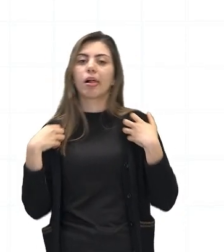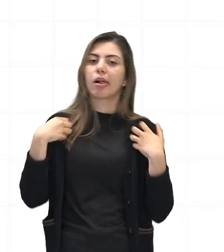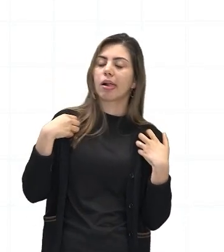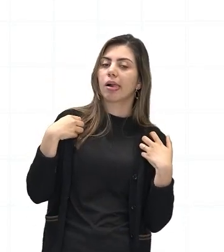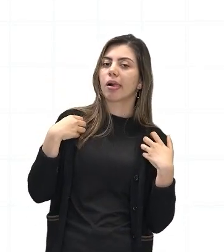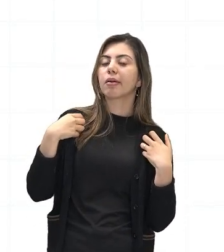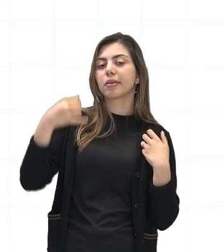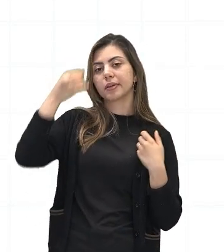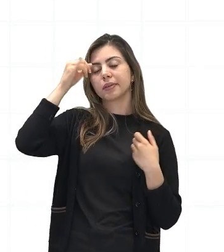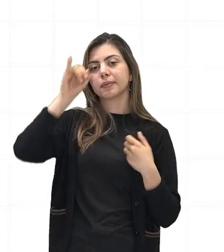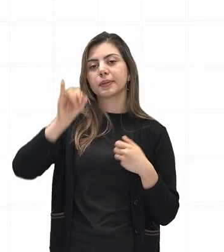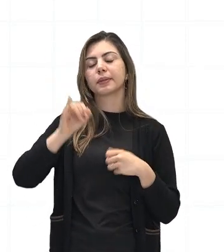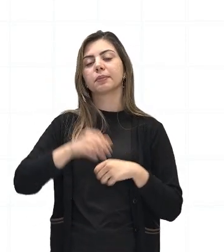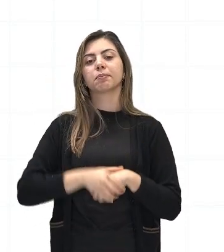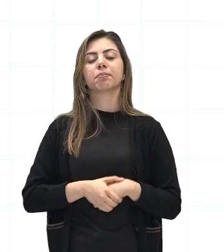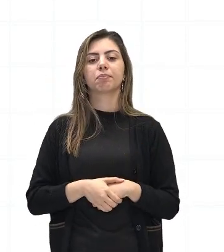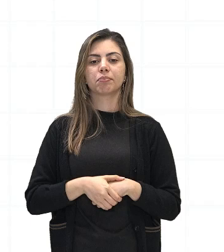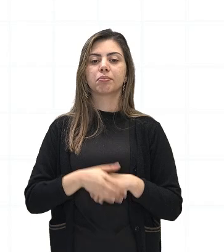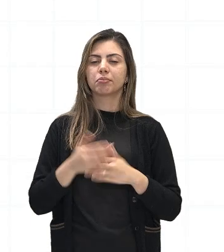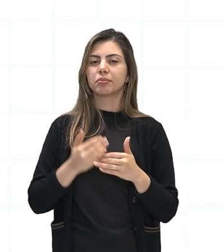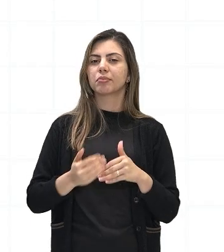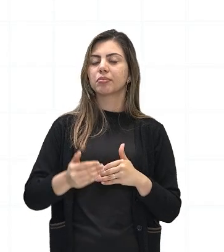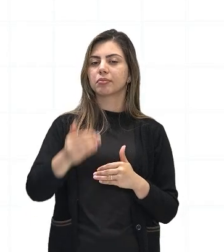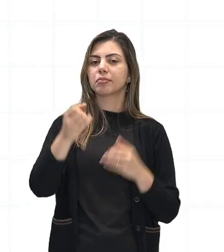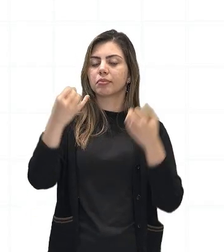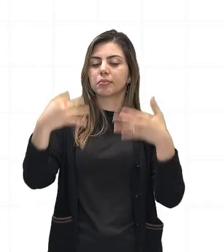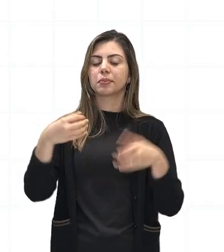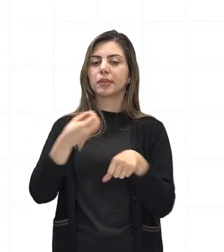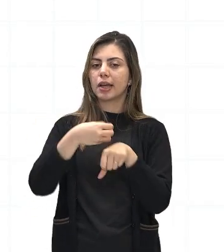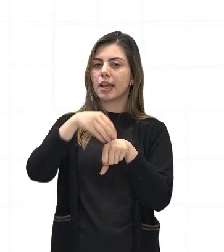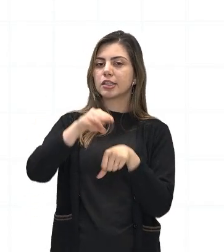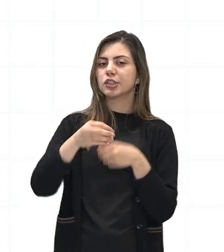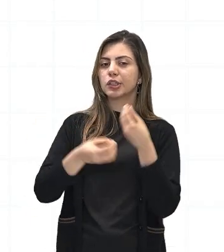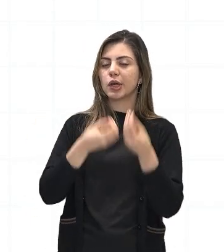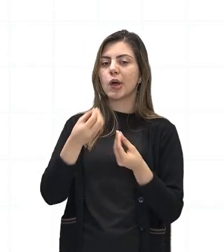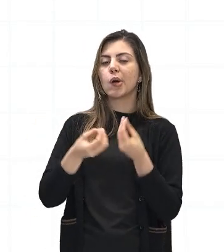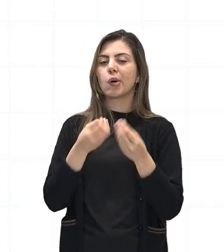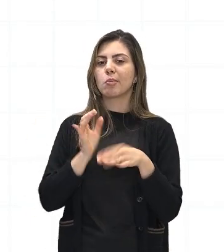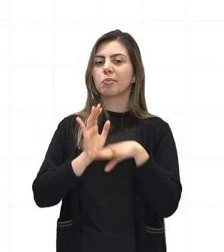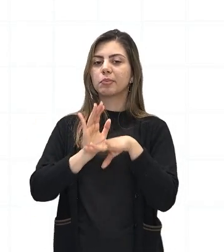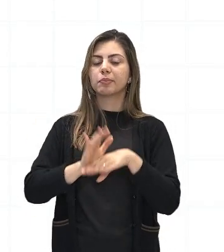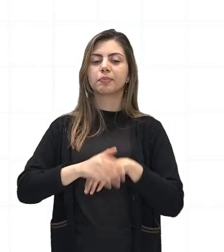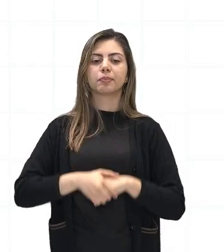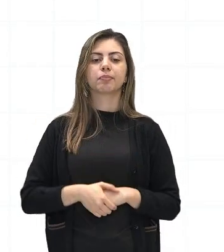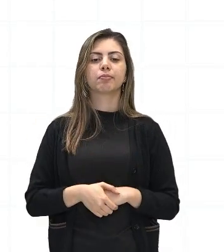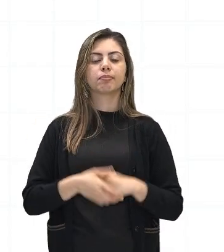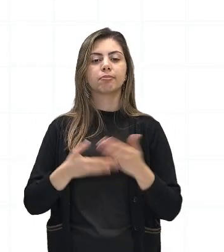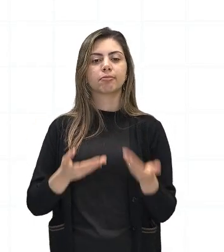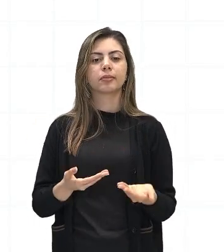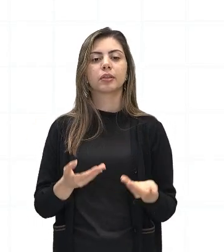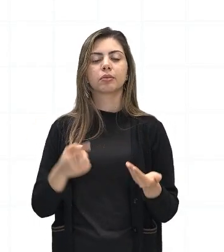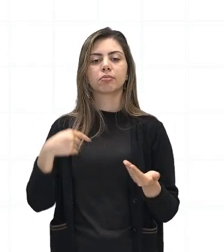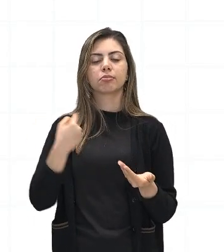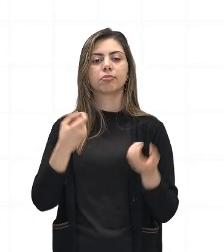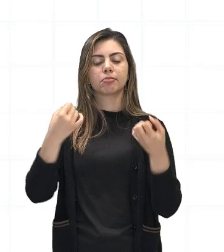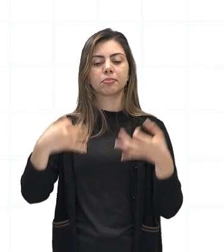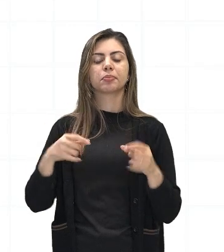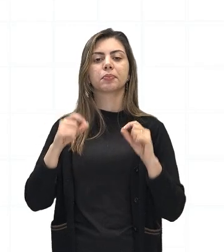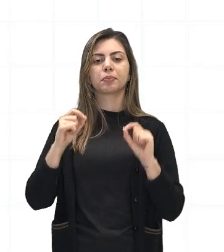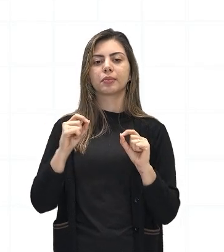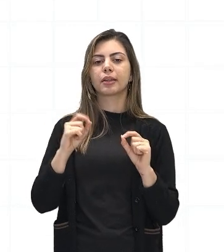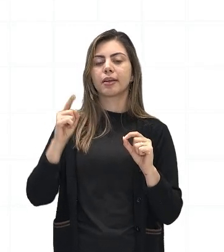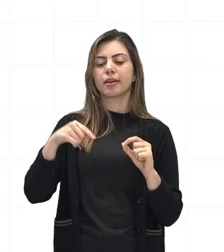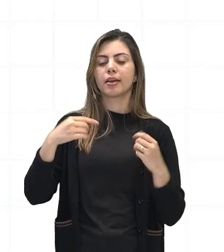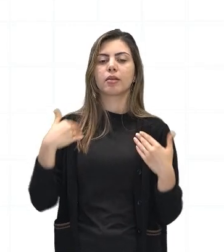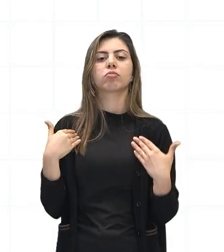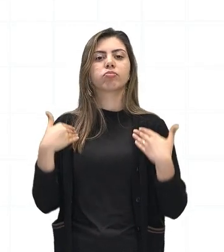direito. Enfim, mais para frente nós vamos ver dicas de como evitar essa má postura. E quando a gente fala em desvio postural, a gente está